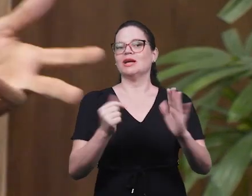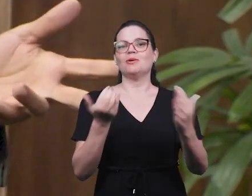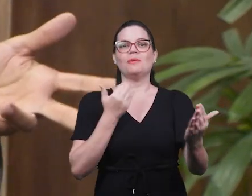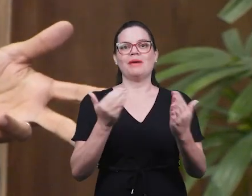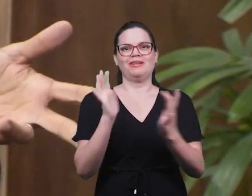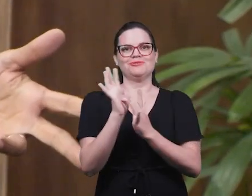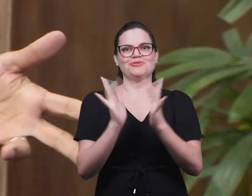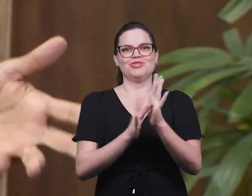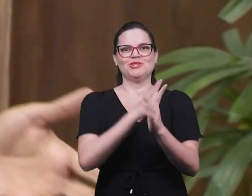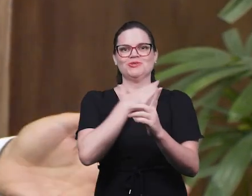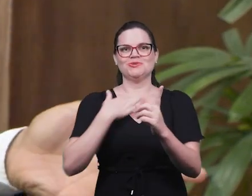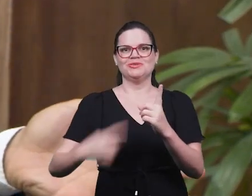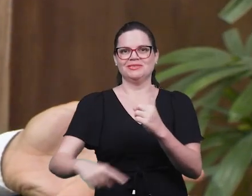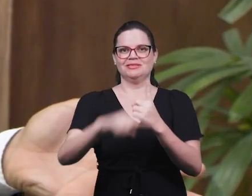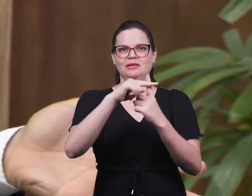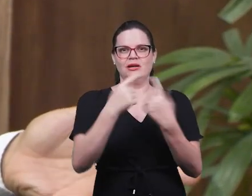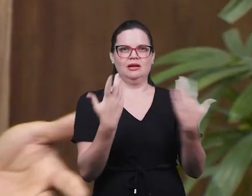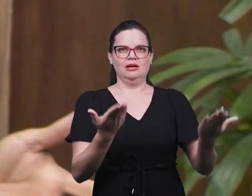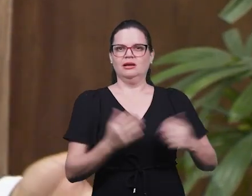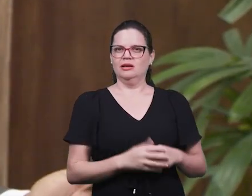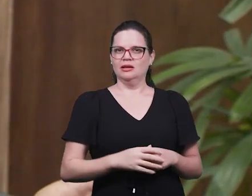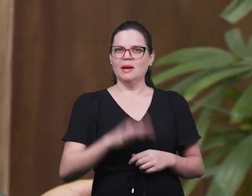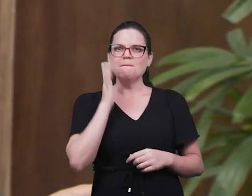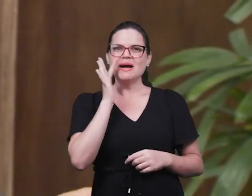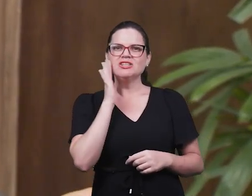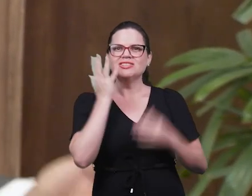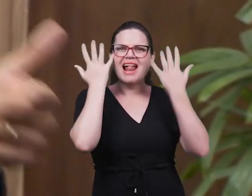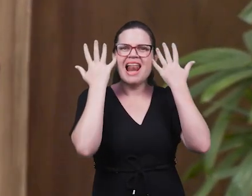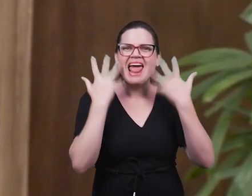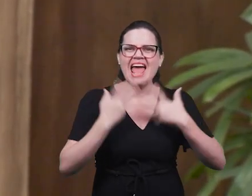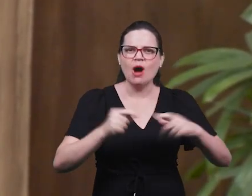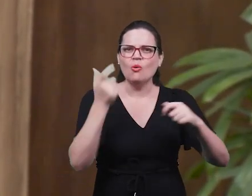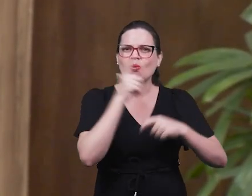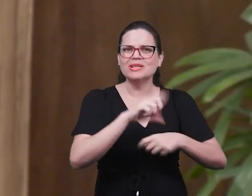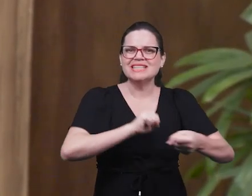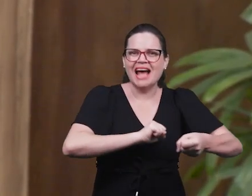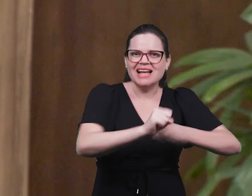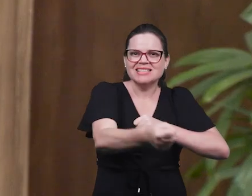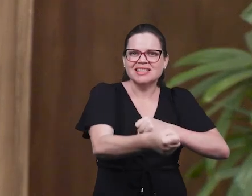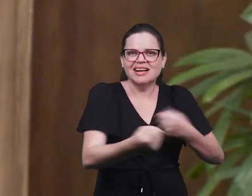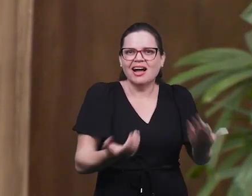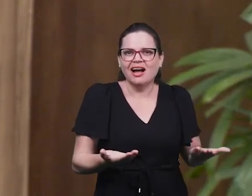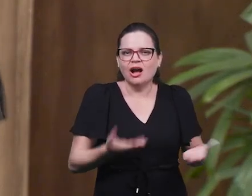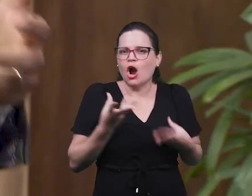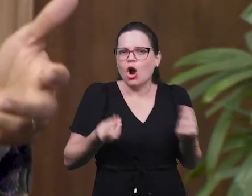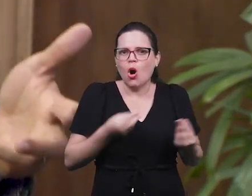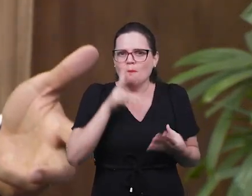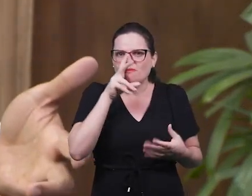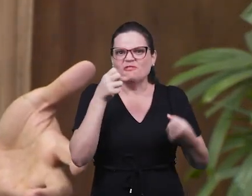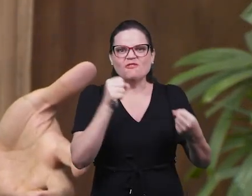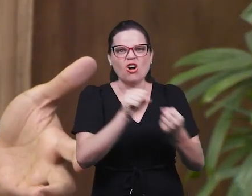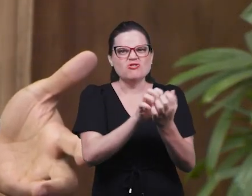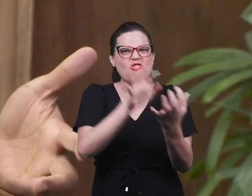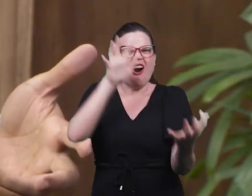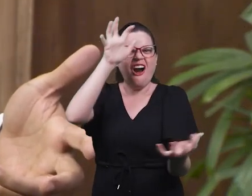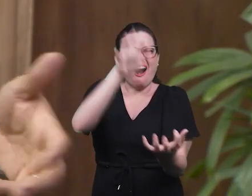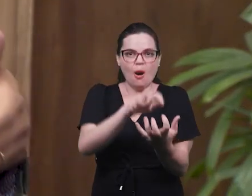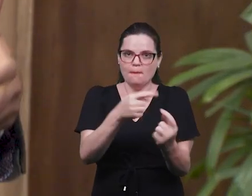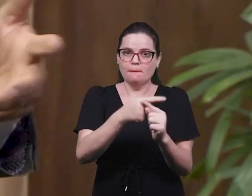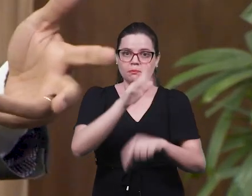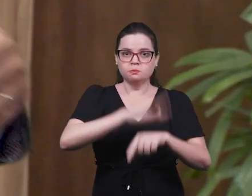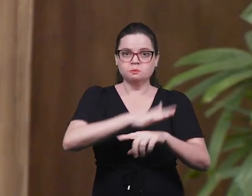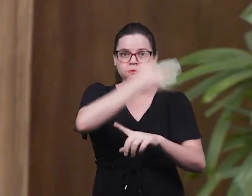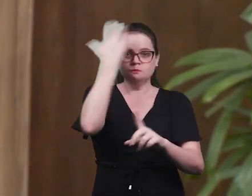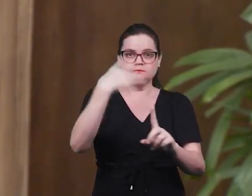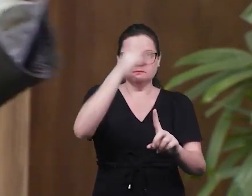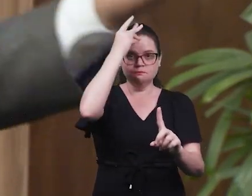Judá. um leão ser rasgado como um cabrito. O leão é muito mais forte que um cabrito. Mas estava dizendo ali que Jesus Cristo se entregou como o Cordeiro de Deus. Ele era